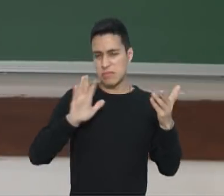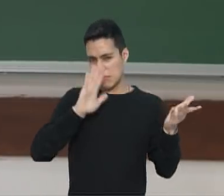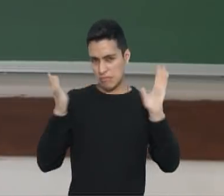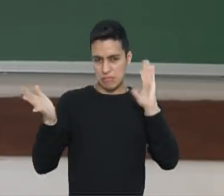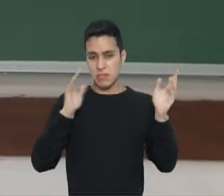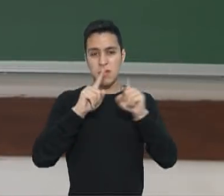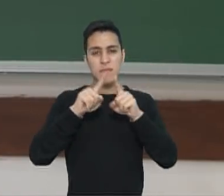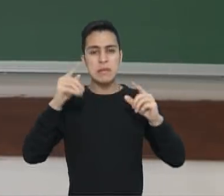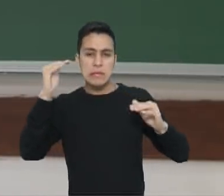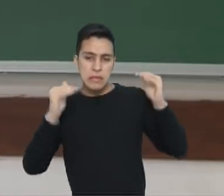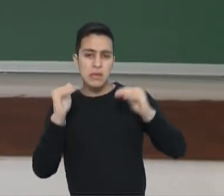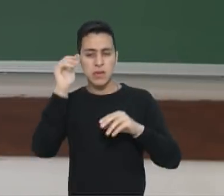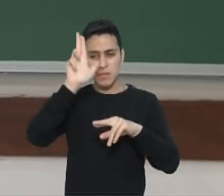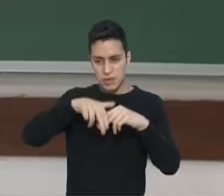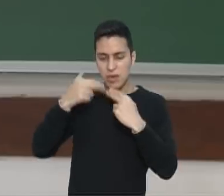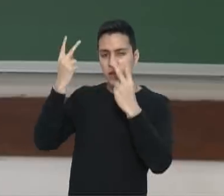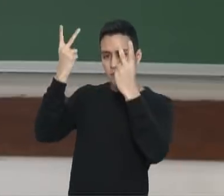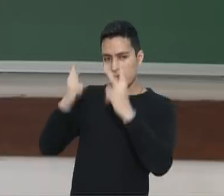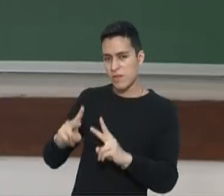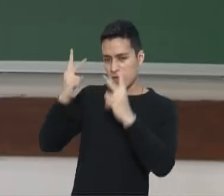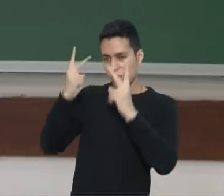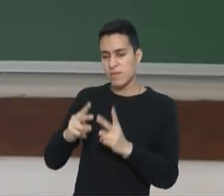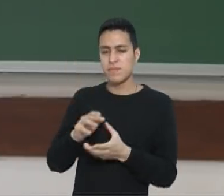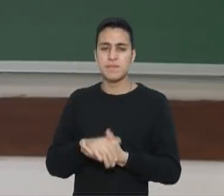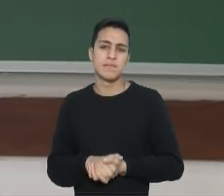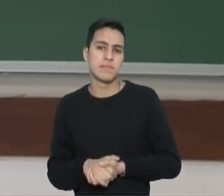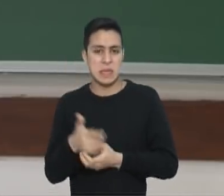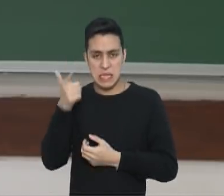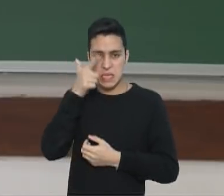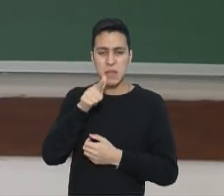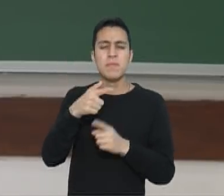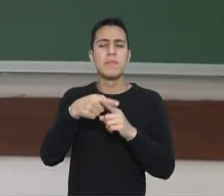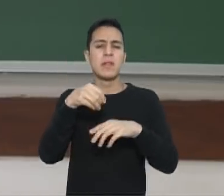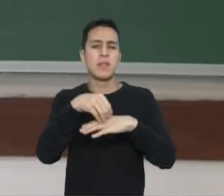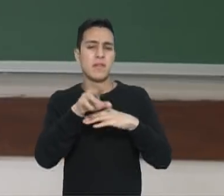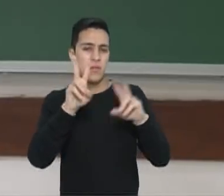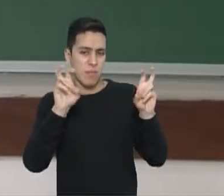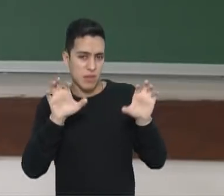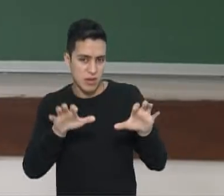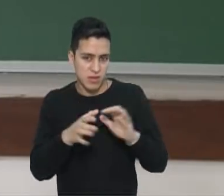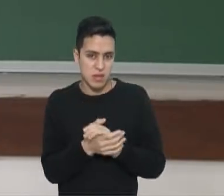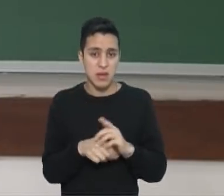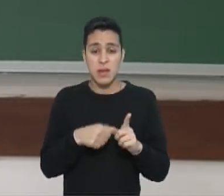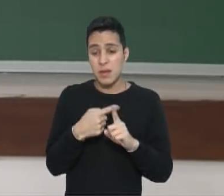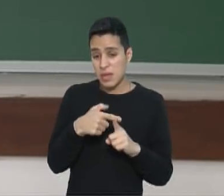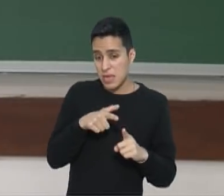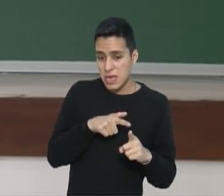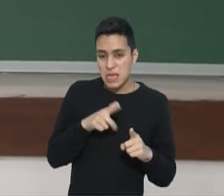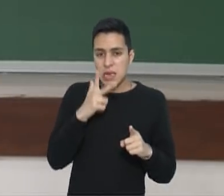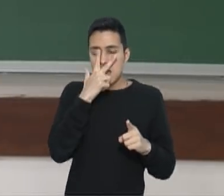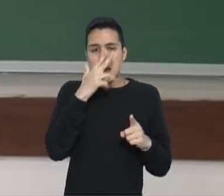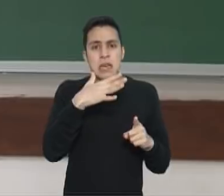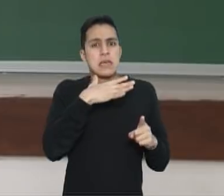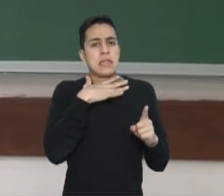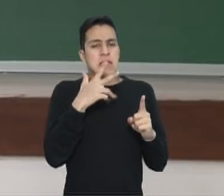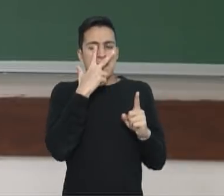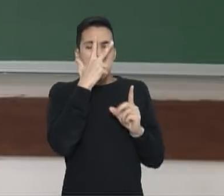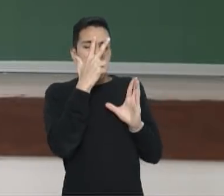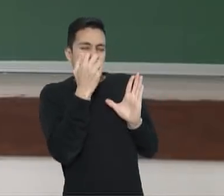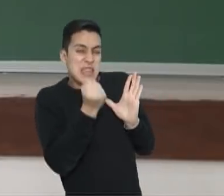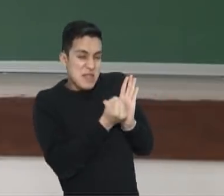foram compensados pelas vitórias do Anatoly Karpov. Por que o professor lembra isso? Porque você tem uma certa crise